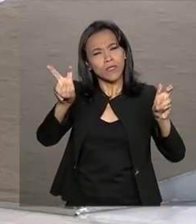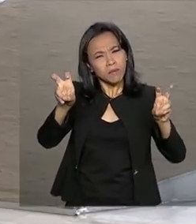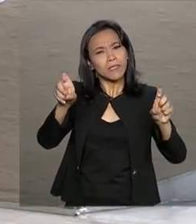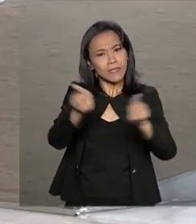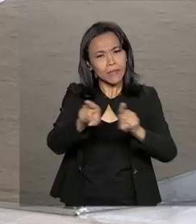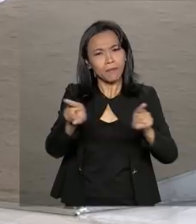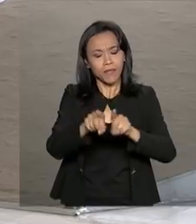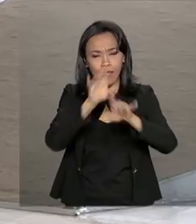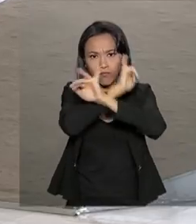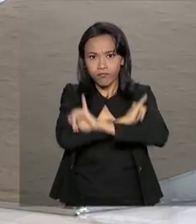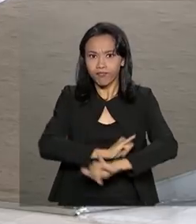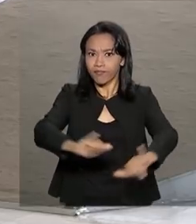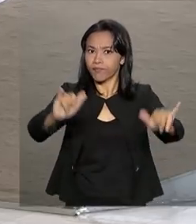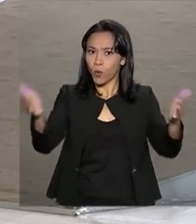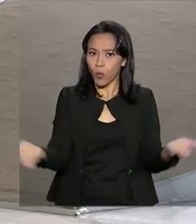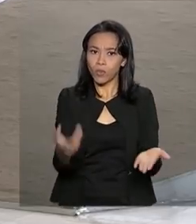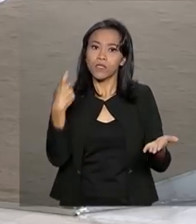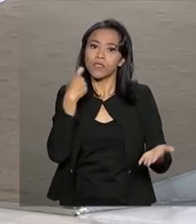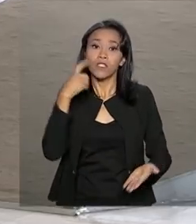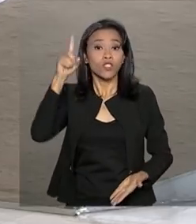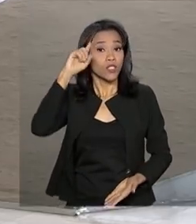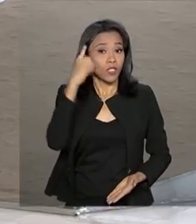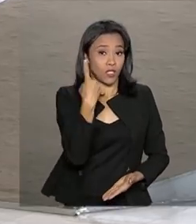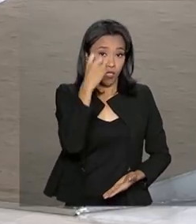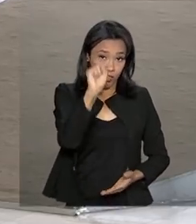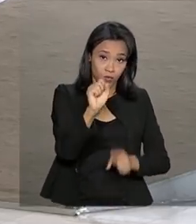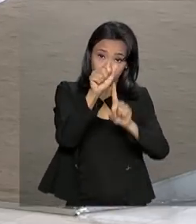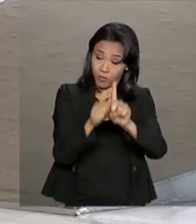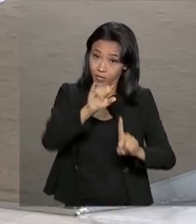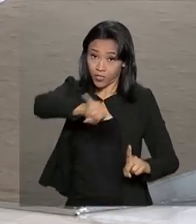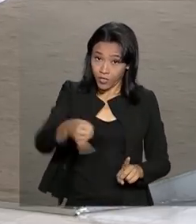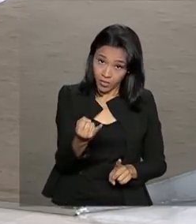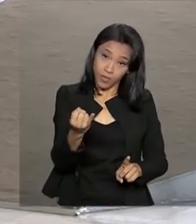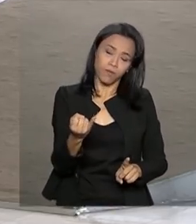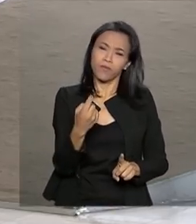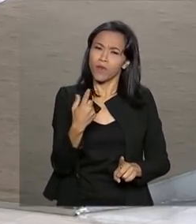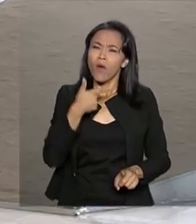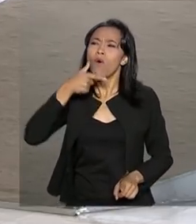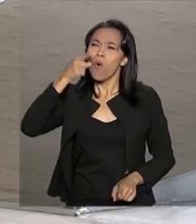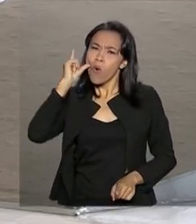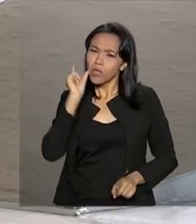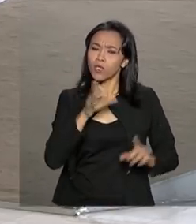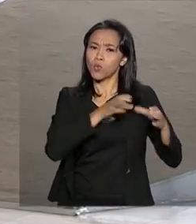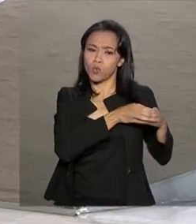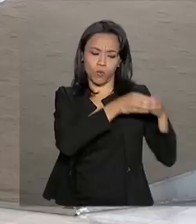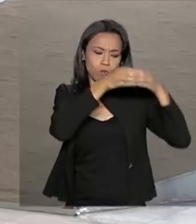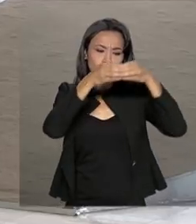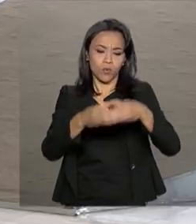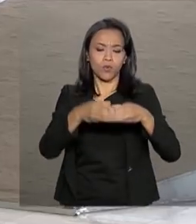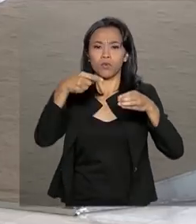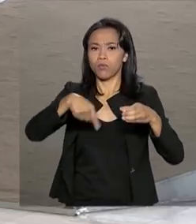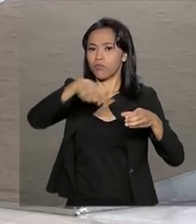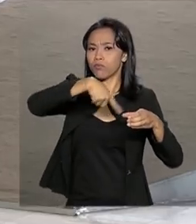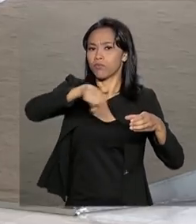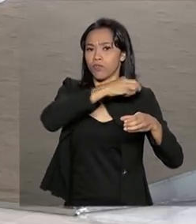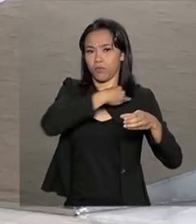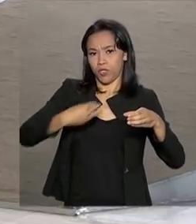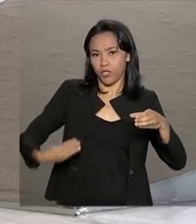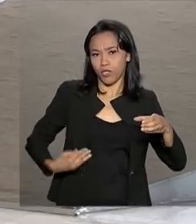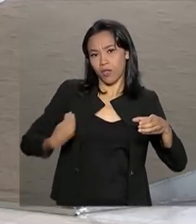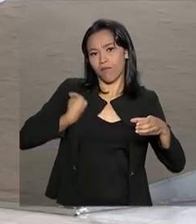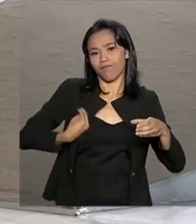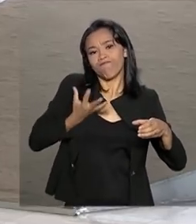é destaque hoje, nessa sexta-feira, dia 18 de janeiro. Desde ontem, uma comitiva de ministros está em